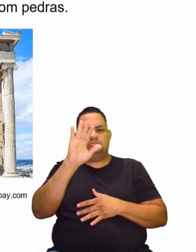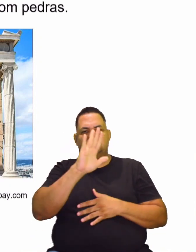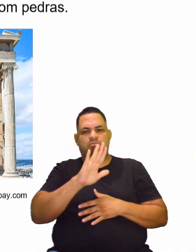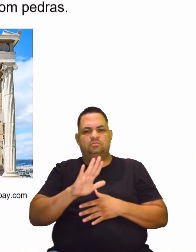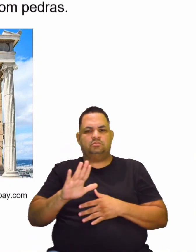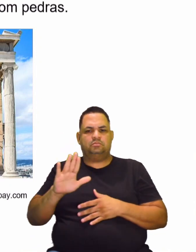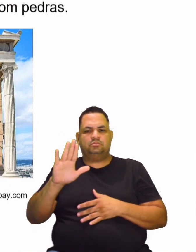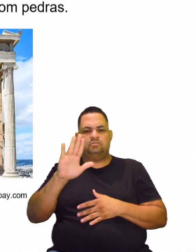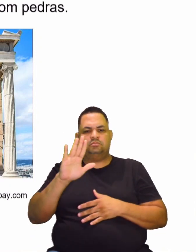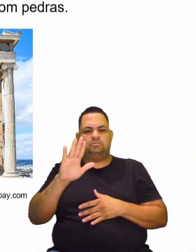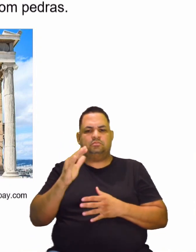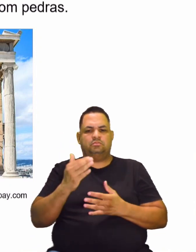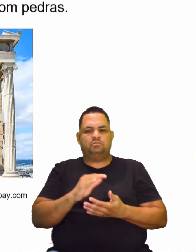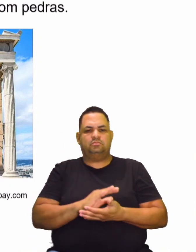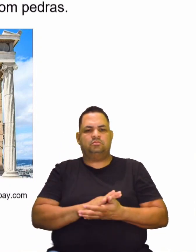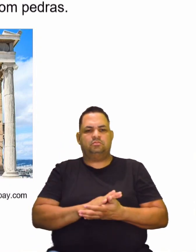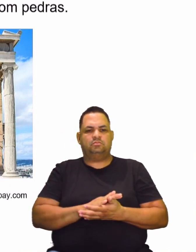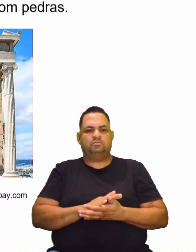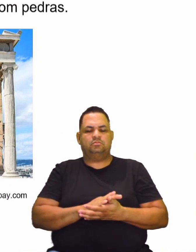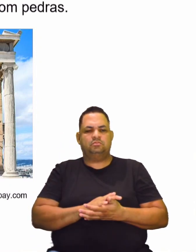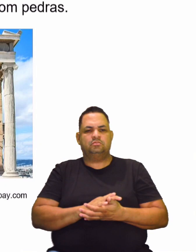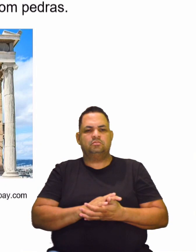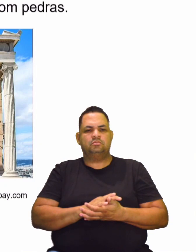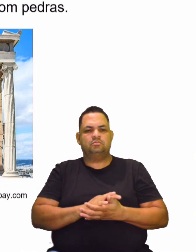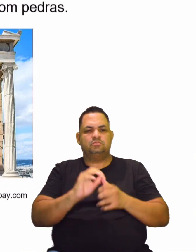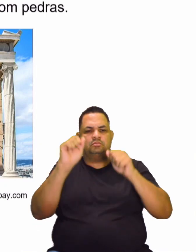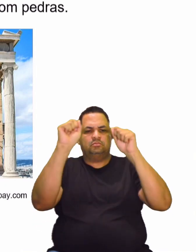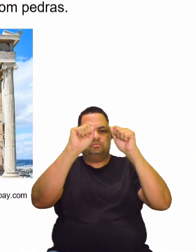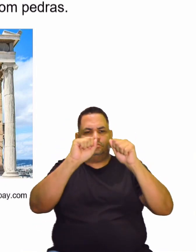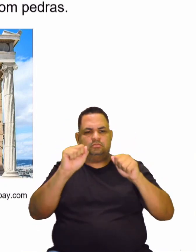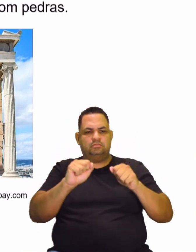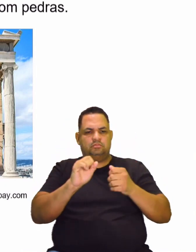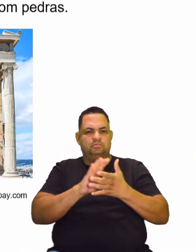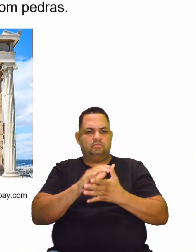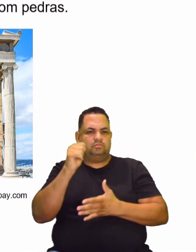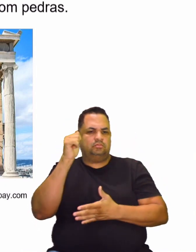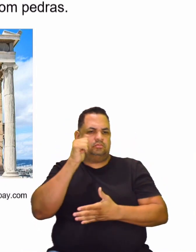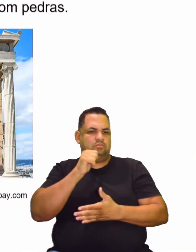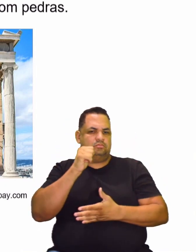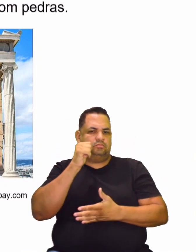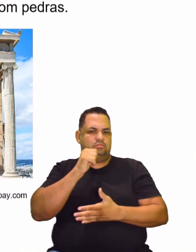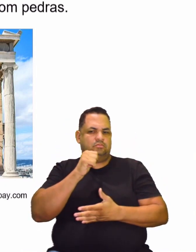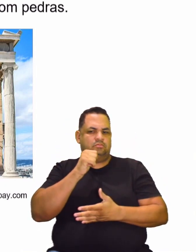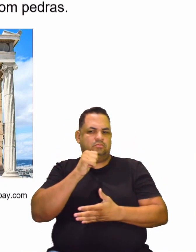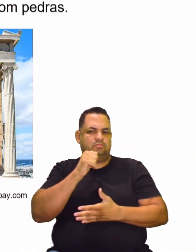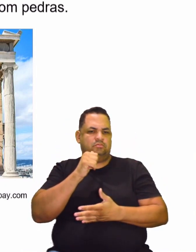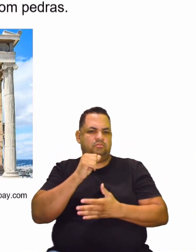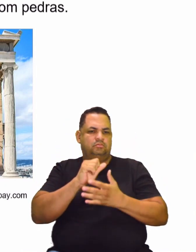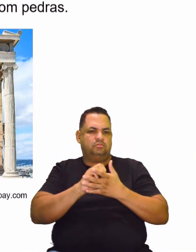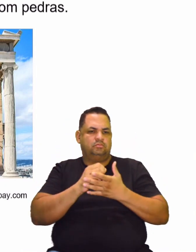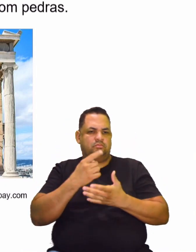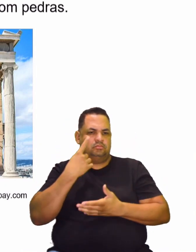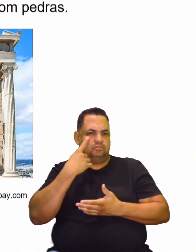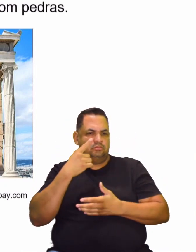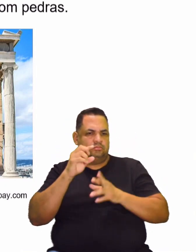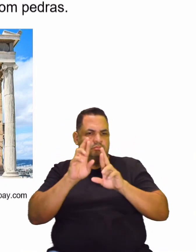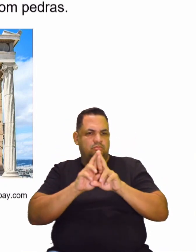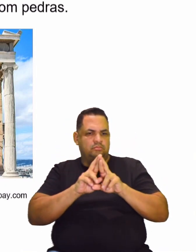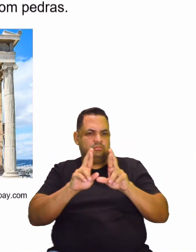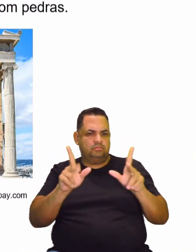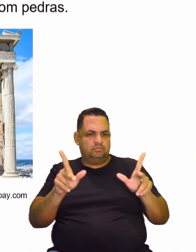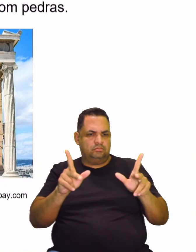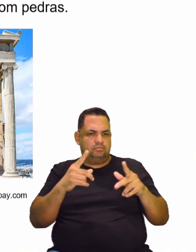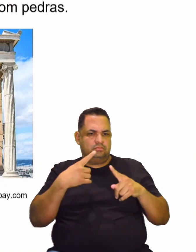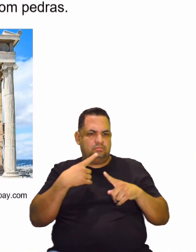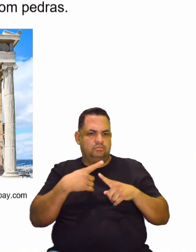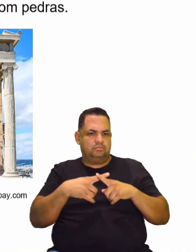escultura feminina, né? Parece que é feminina. Eu tenho dificuldade de identificar quando é feminina,